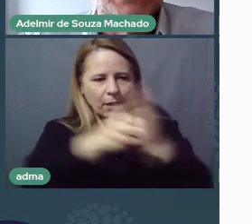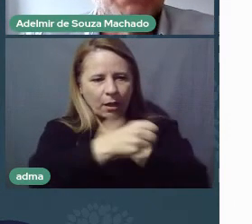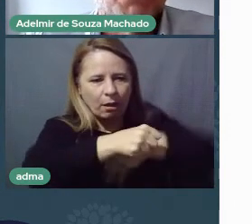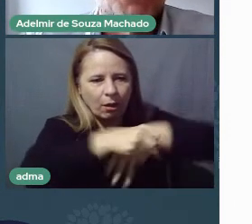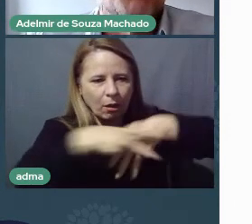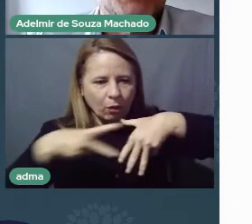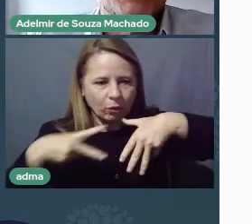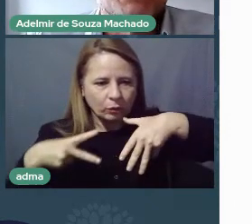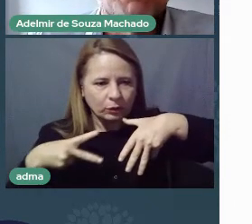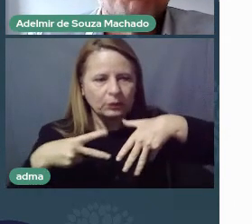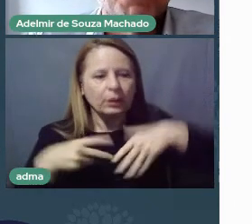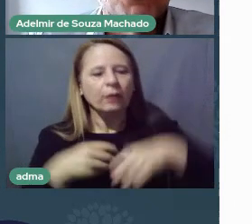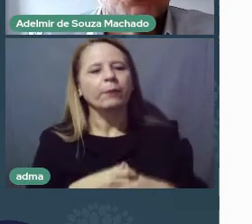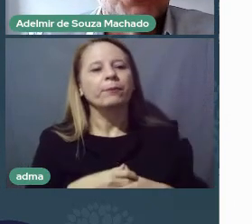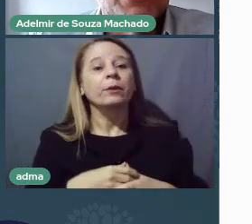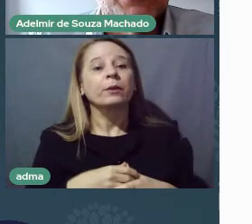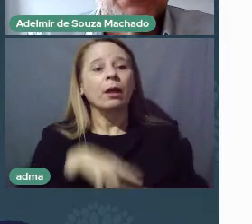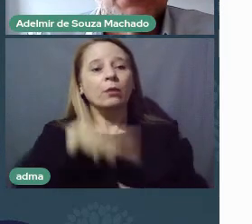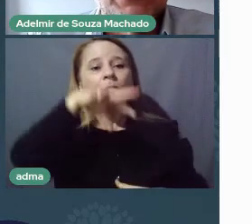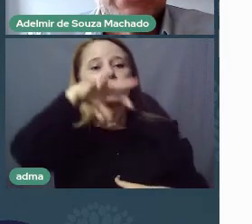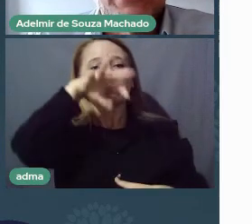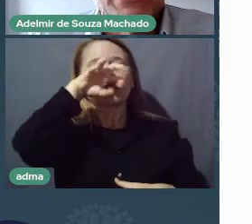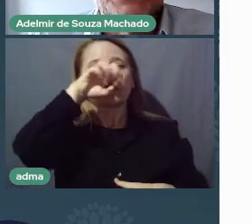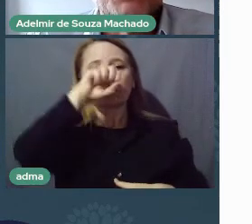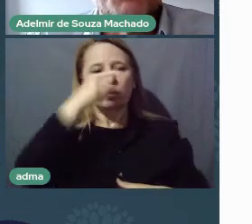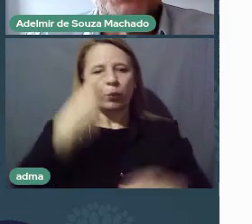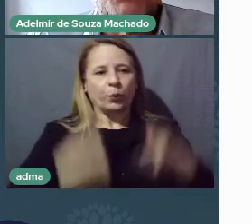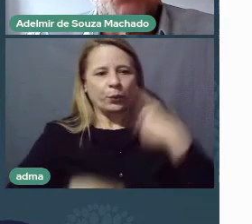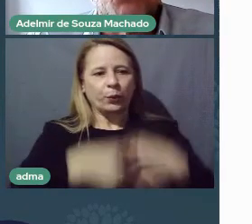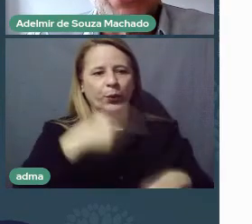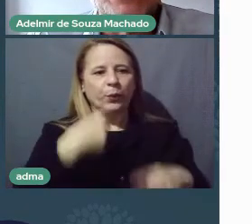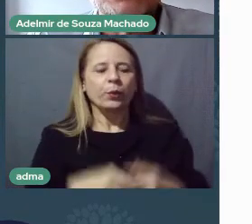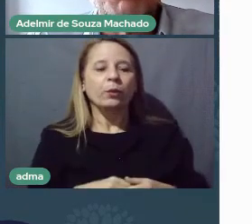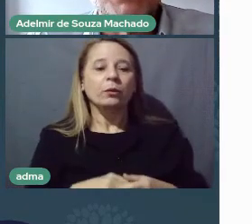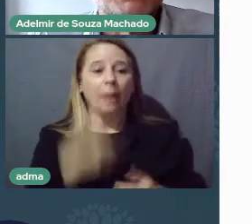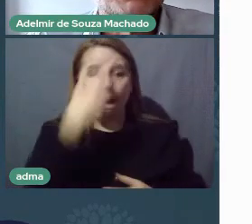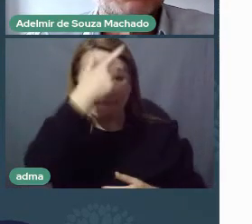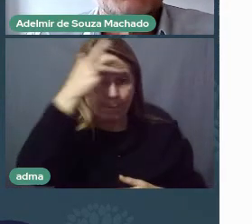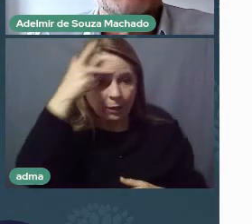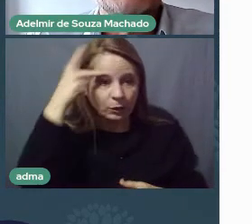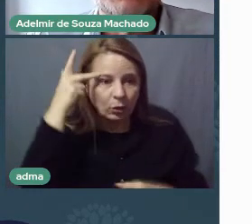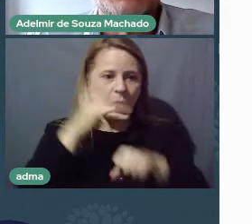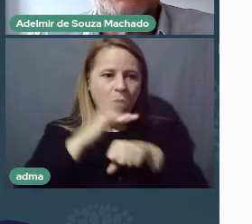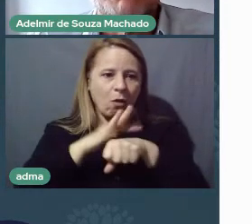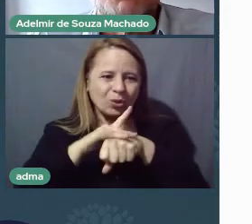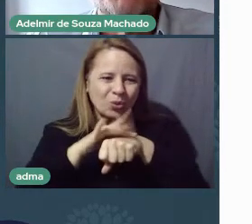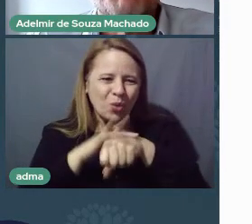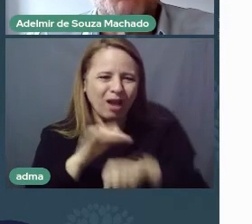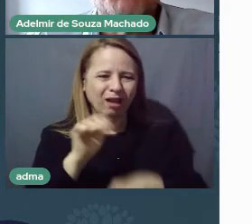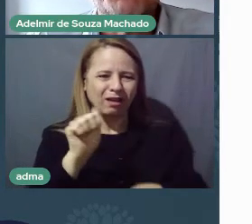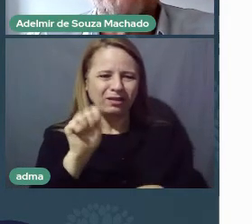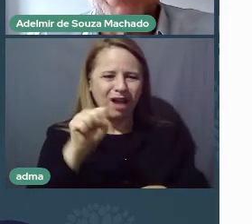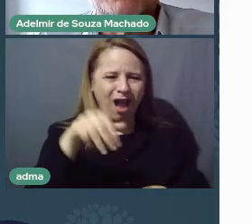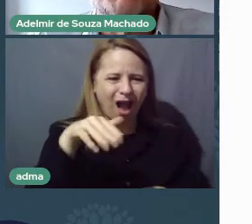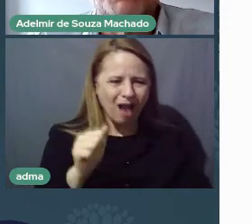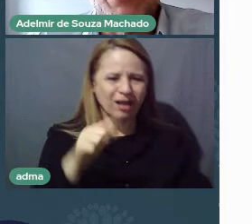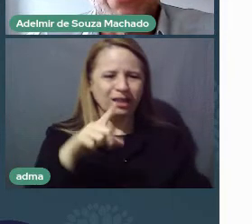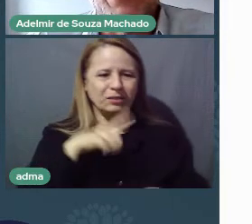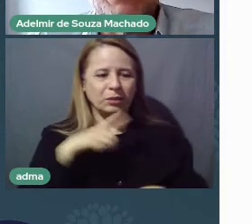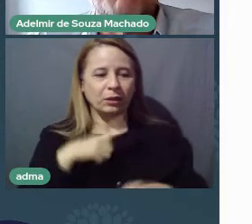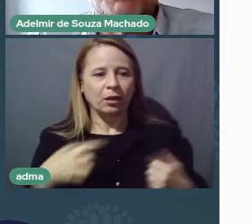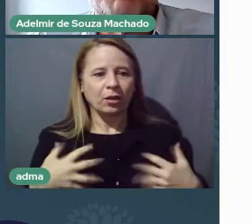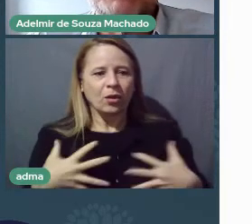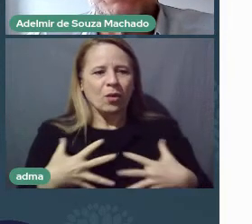onde passa o ar. Ora, naquele indivíduo com asma e que tem o